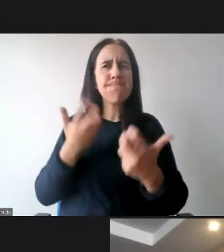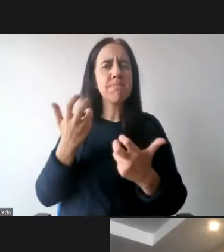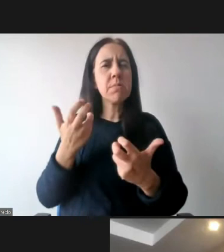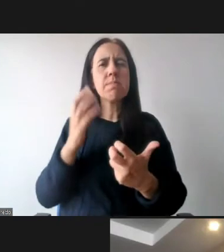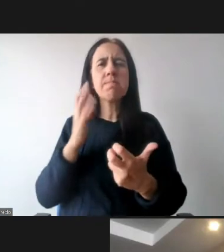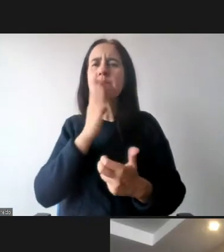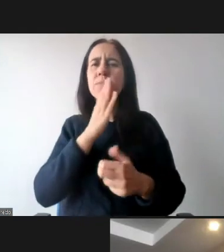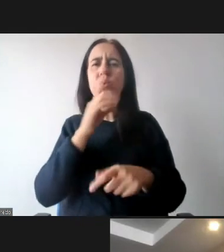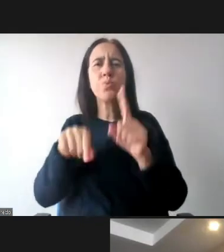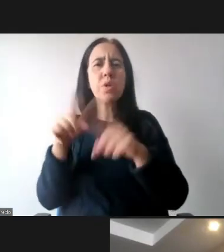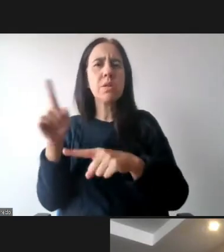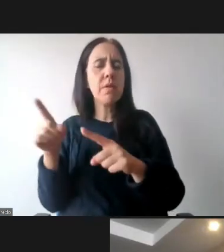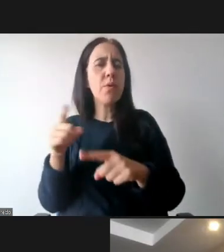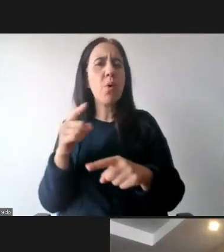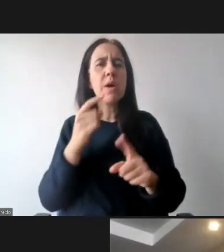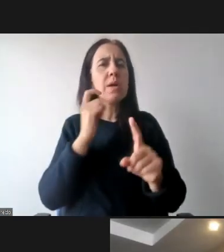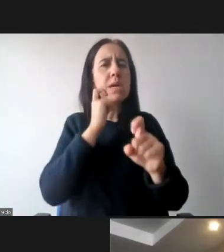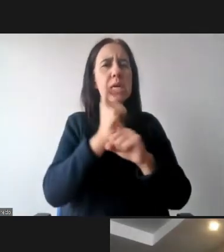pouco rigoroso.